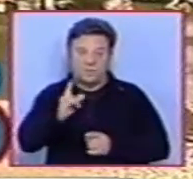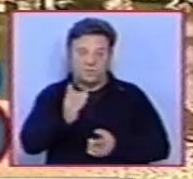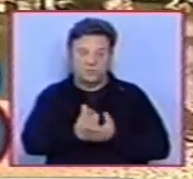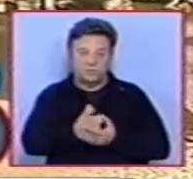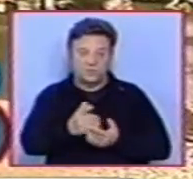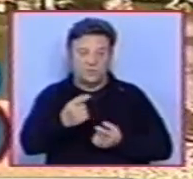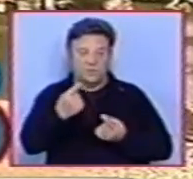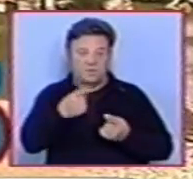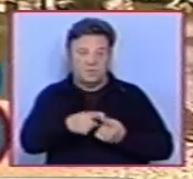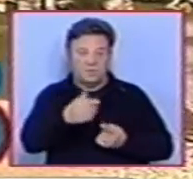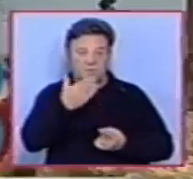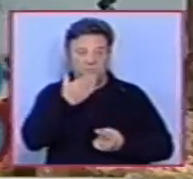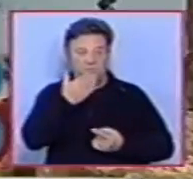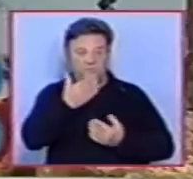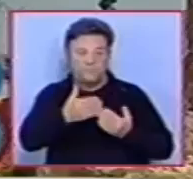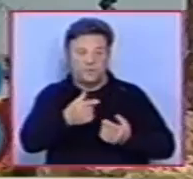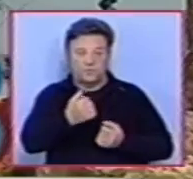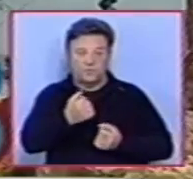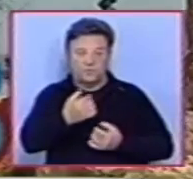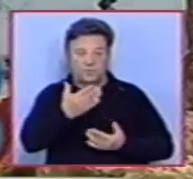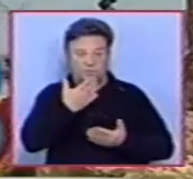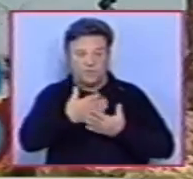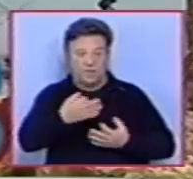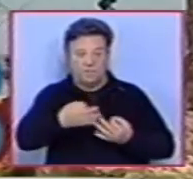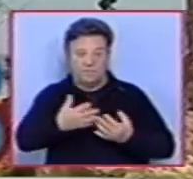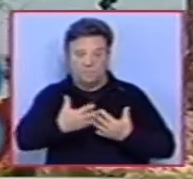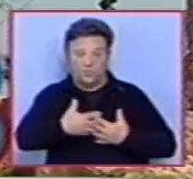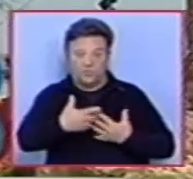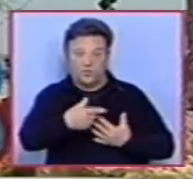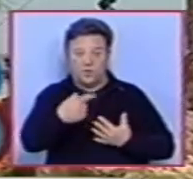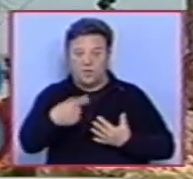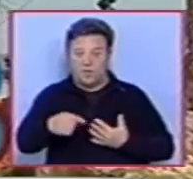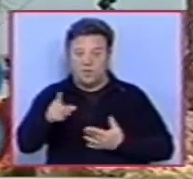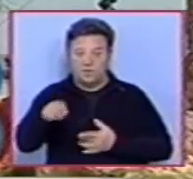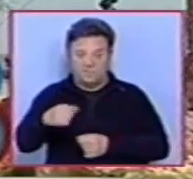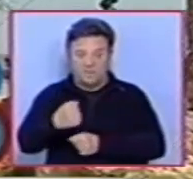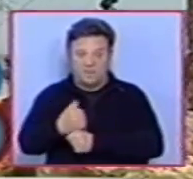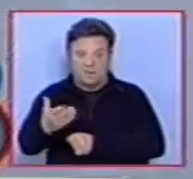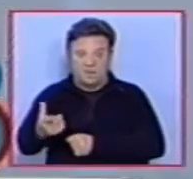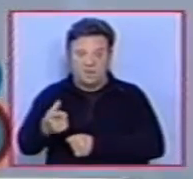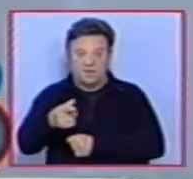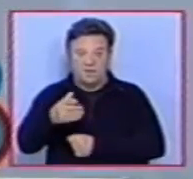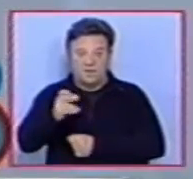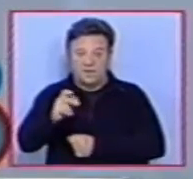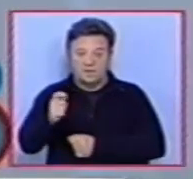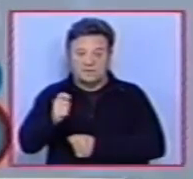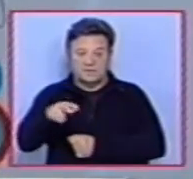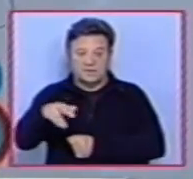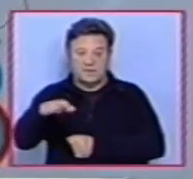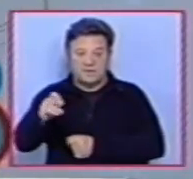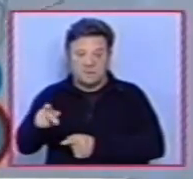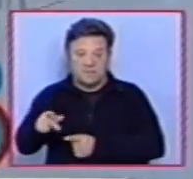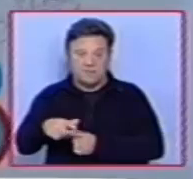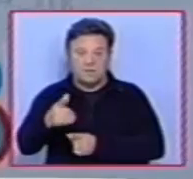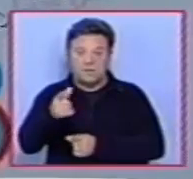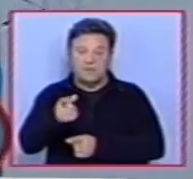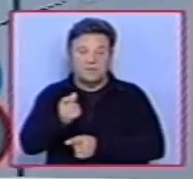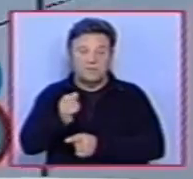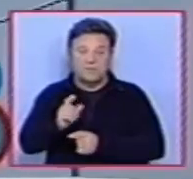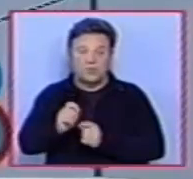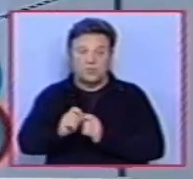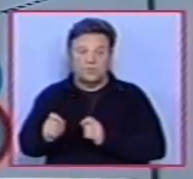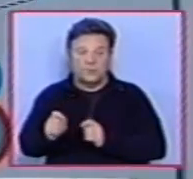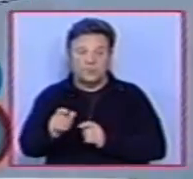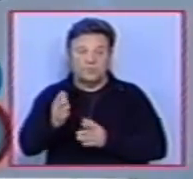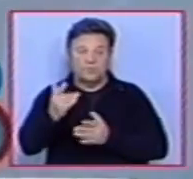os que utilizam o vento como força motriz. E existem igualmente a funcionar as azenhas. Serviam para o período